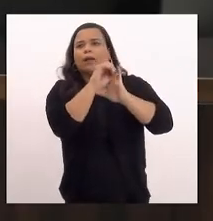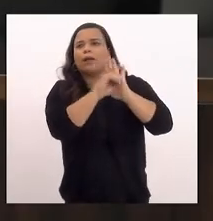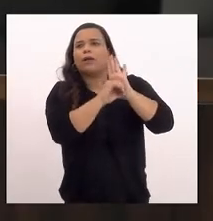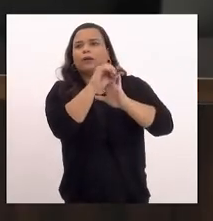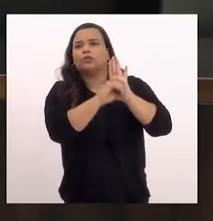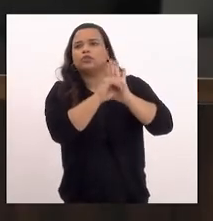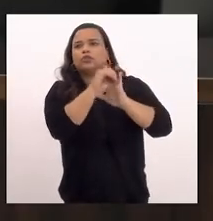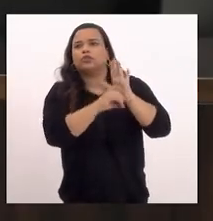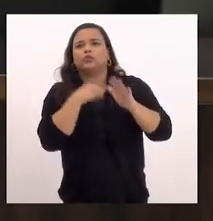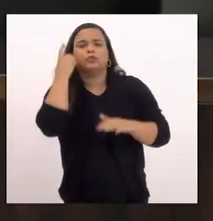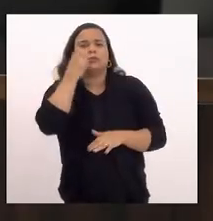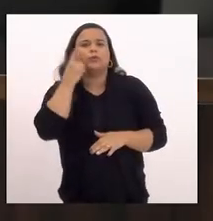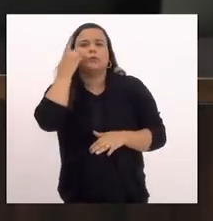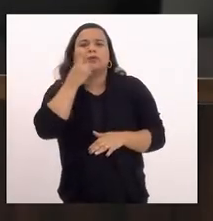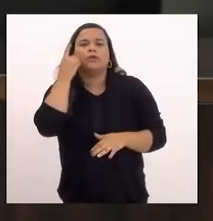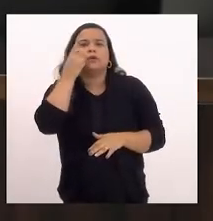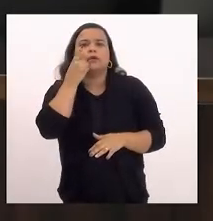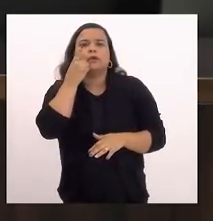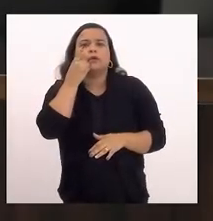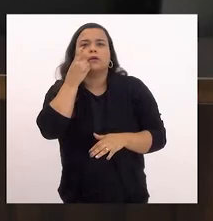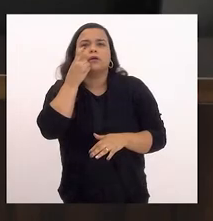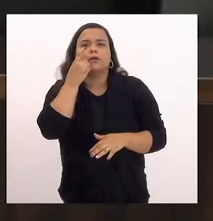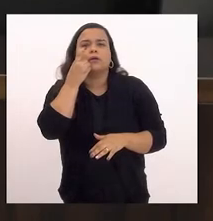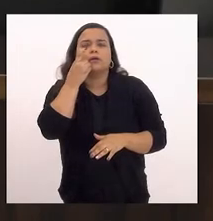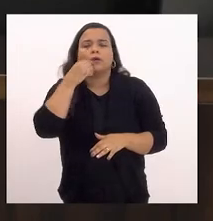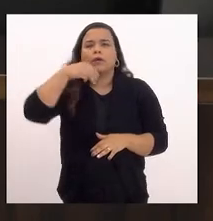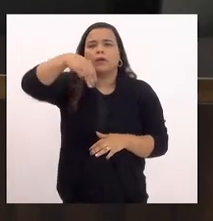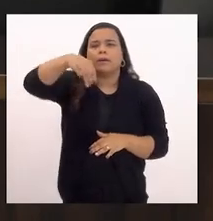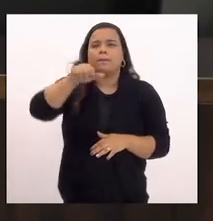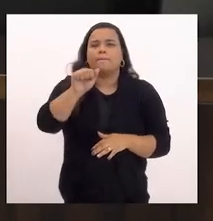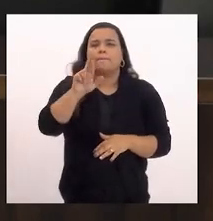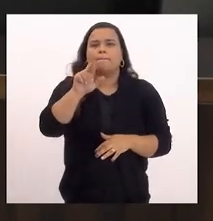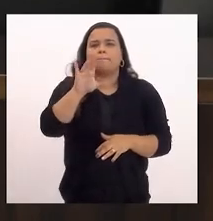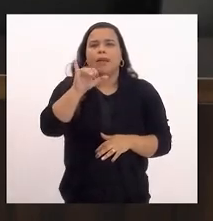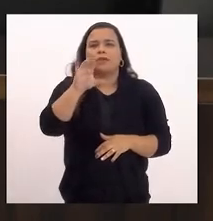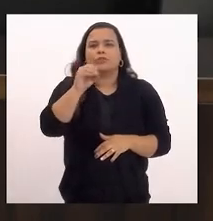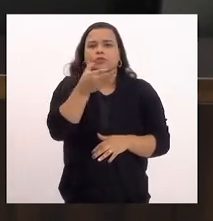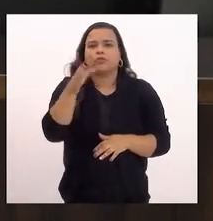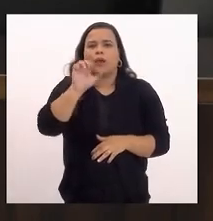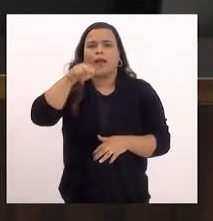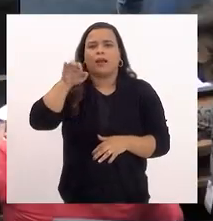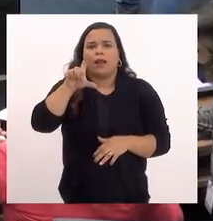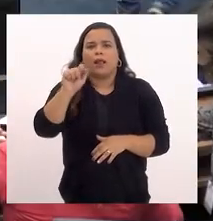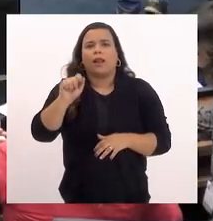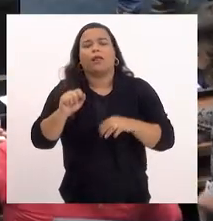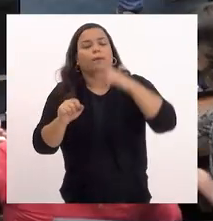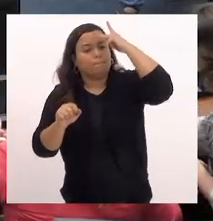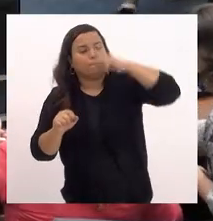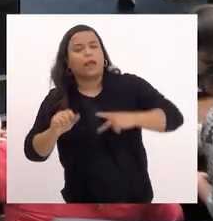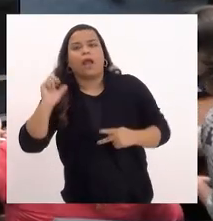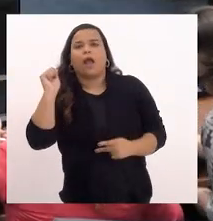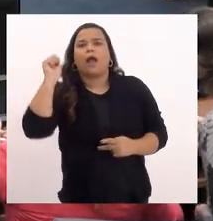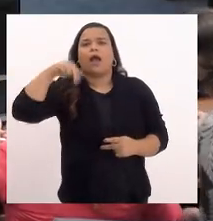deputado Márcio Canela. Presidente, André,